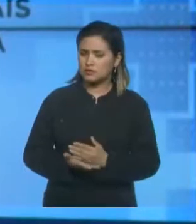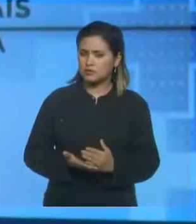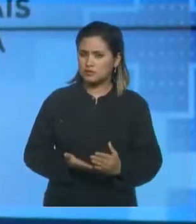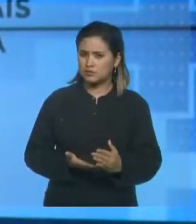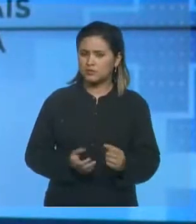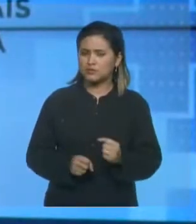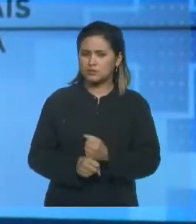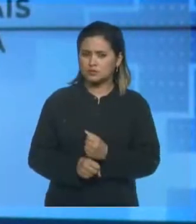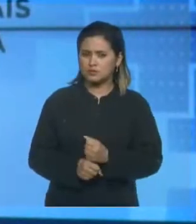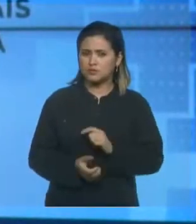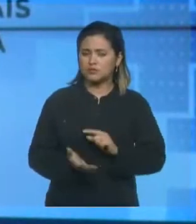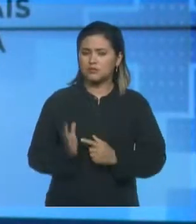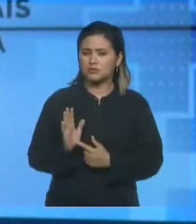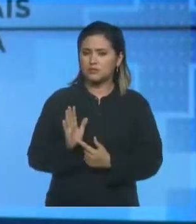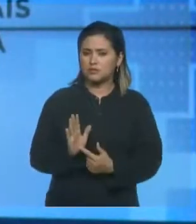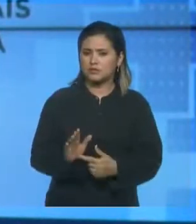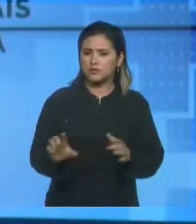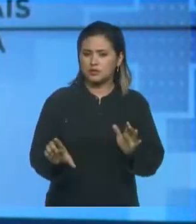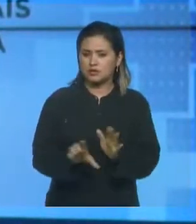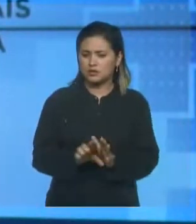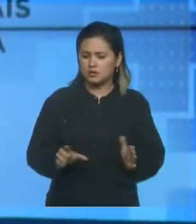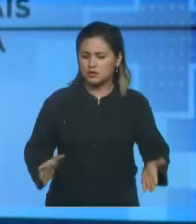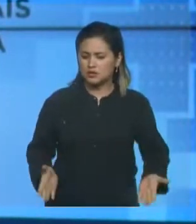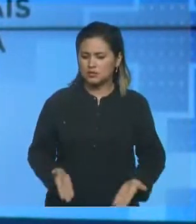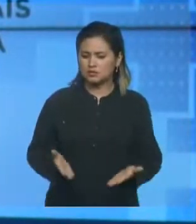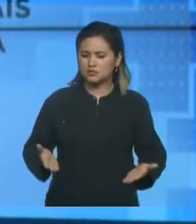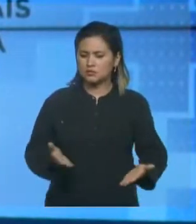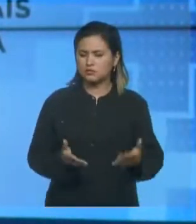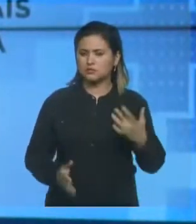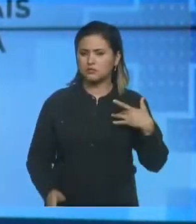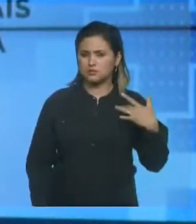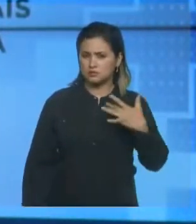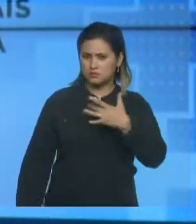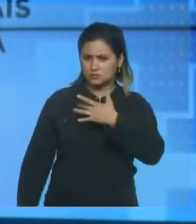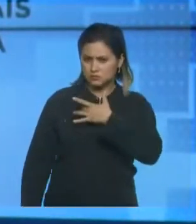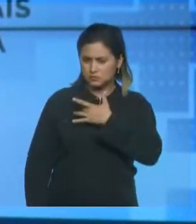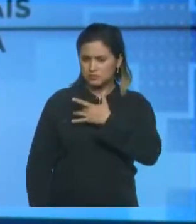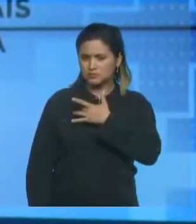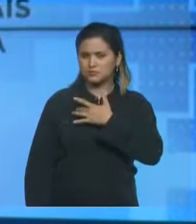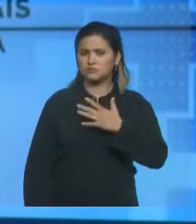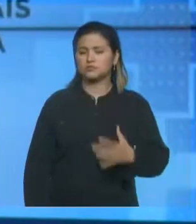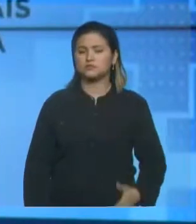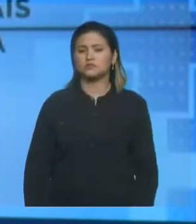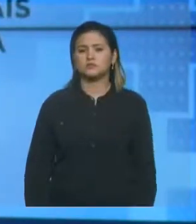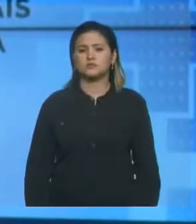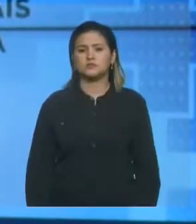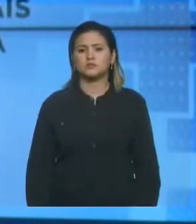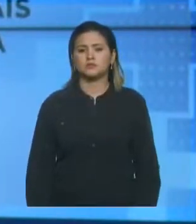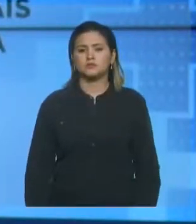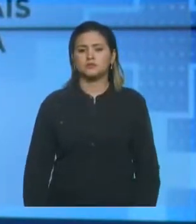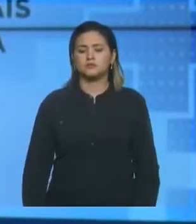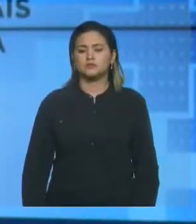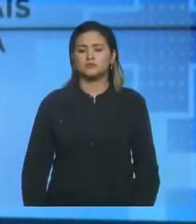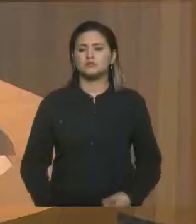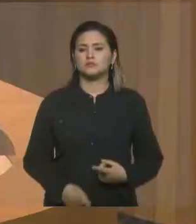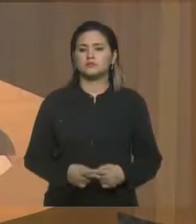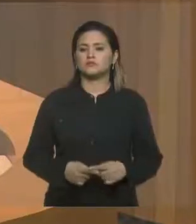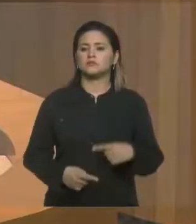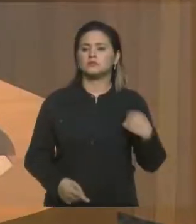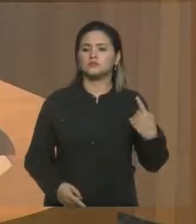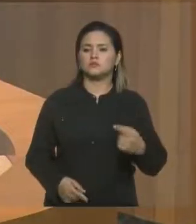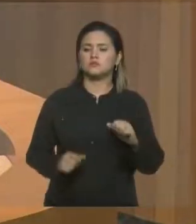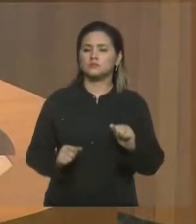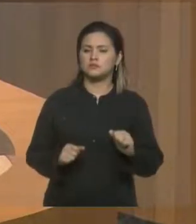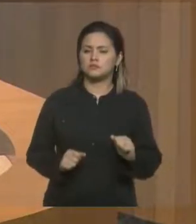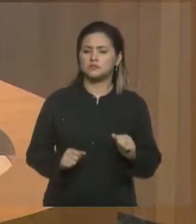essa lei, a Lei de Incentivo à Saúde, que ela aguarda, porque é uma lei de iniciativa do Executivo também, para que a gente possa, à semelhança da